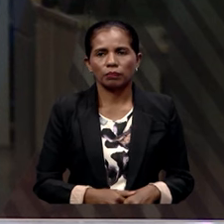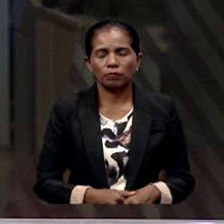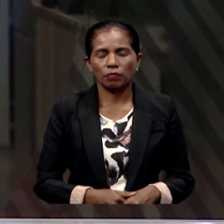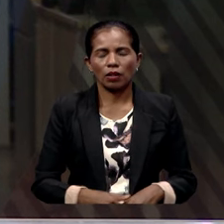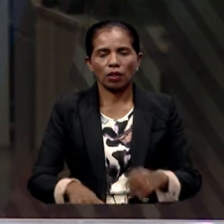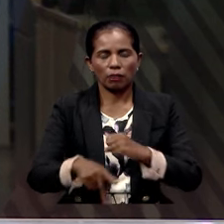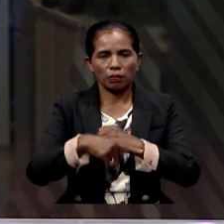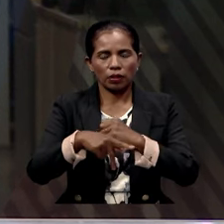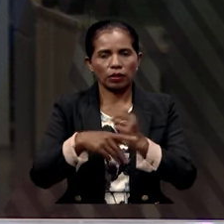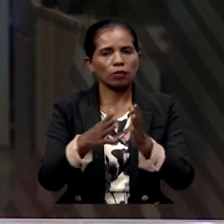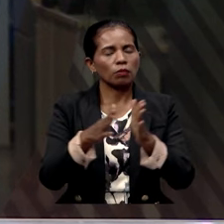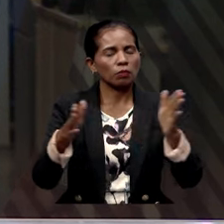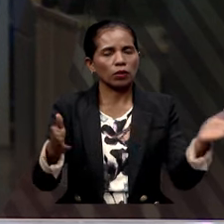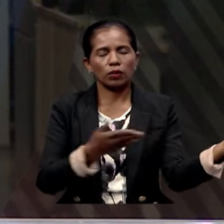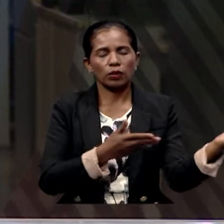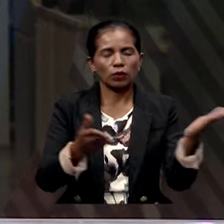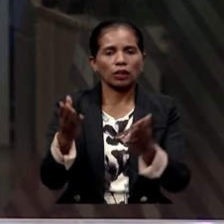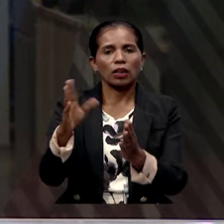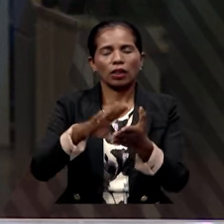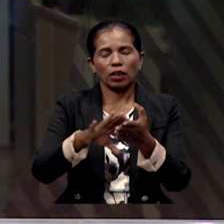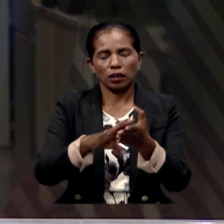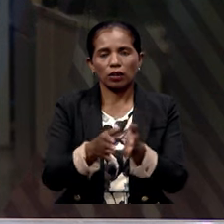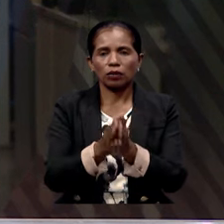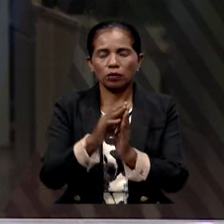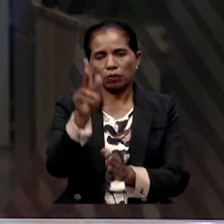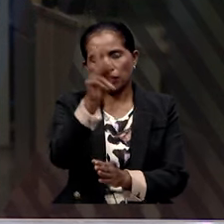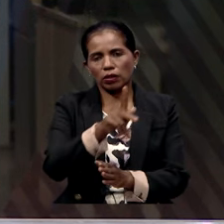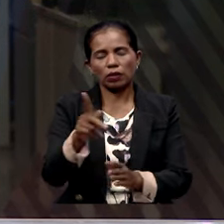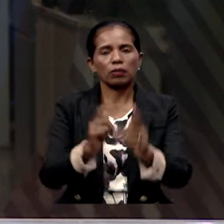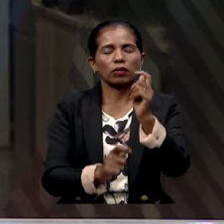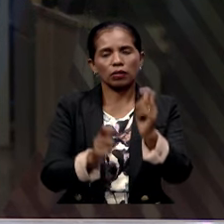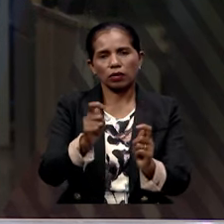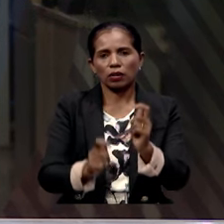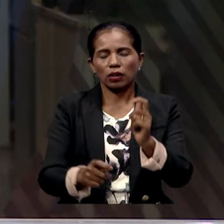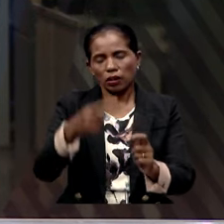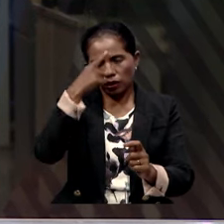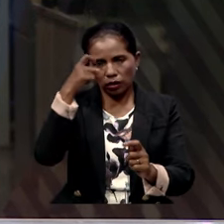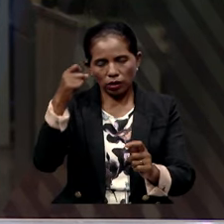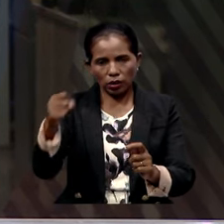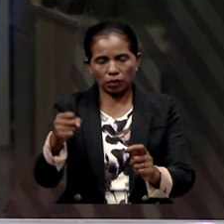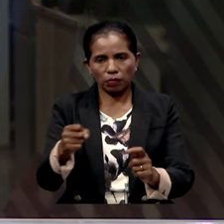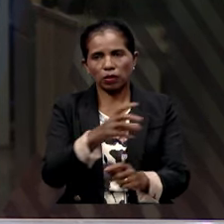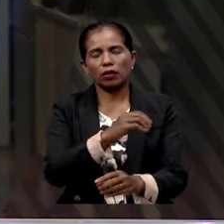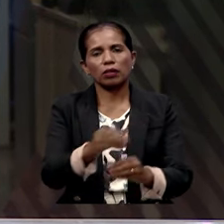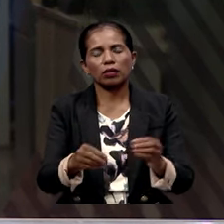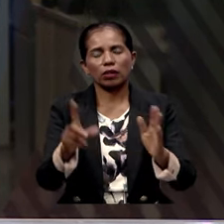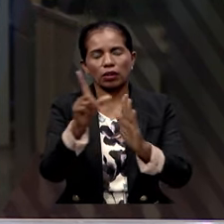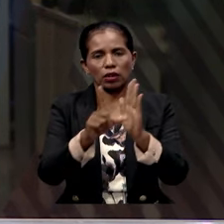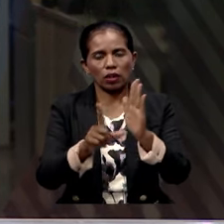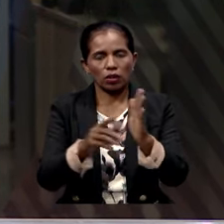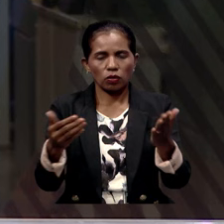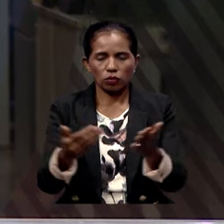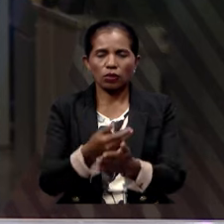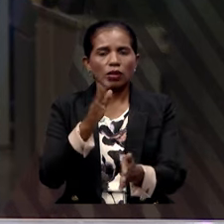Bancada oposição retoma pedido de fiscalização abstrata para o Tribunal Recurso, também considera substância balon e a lei fom